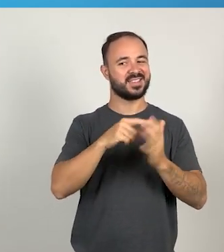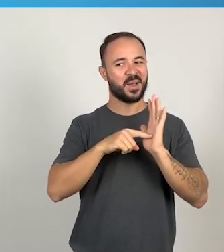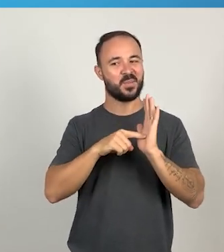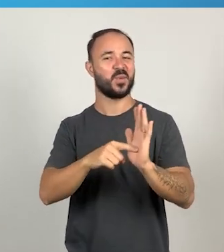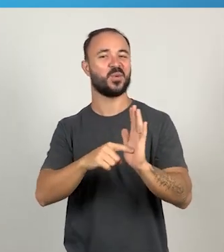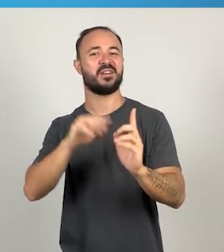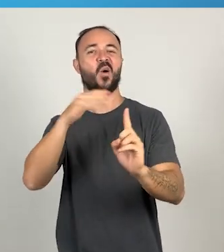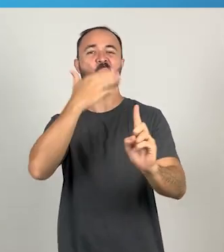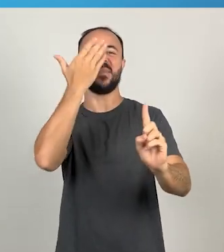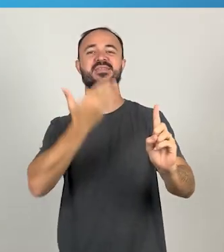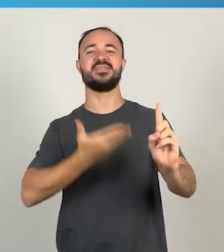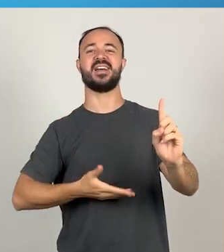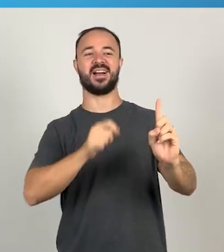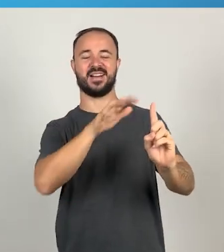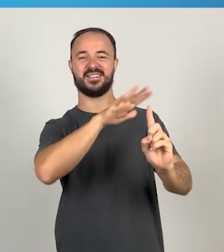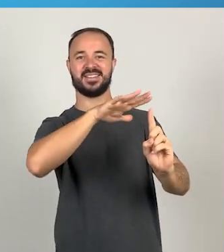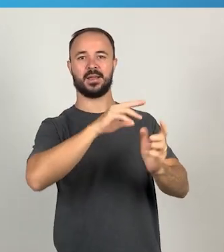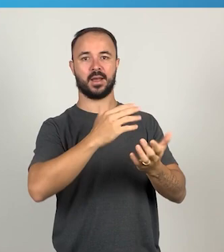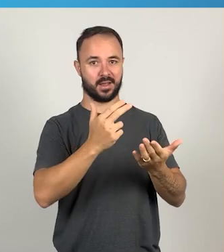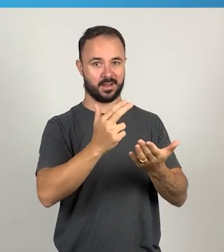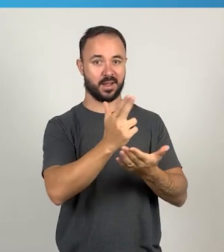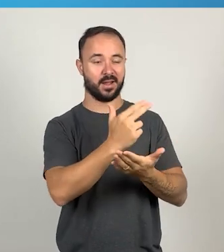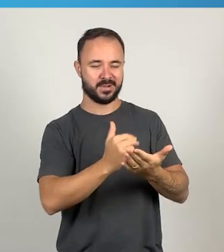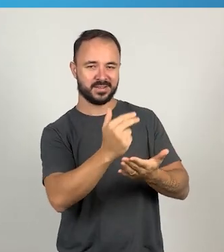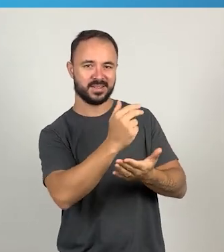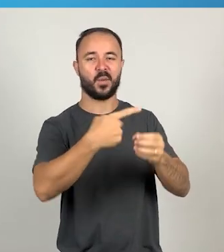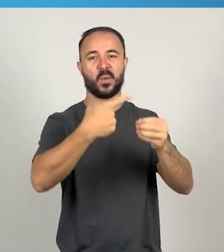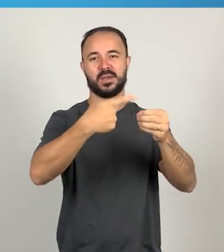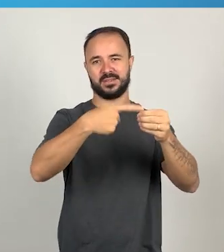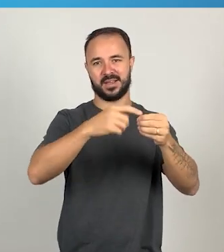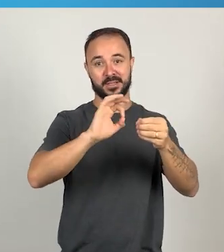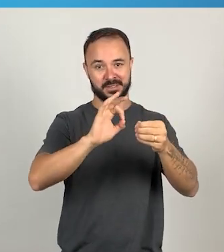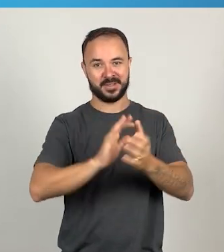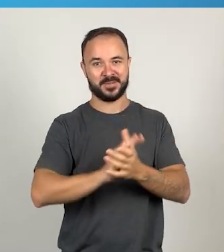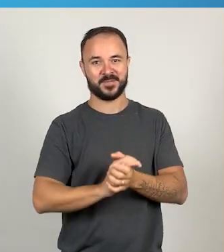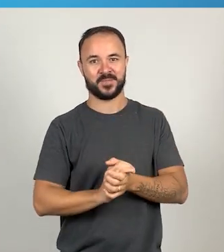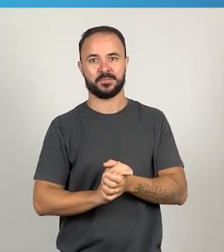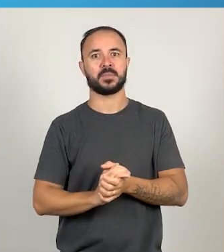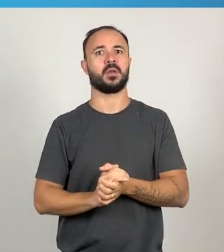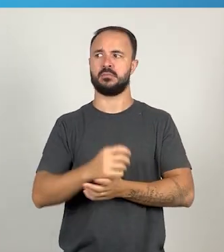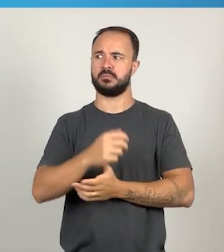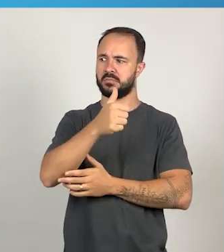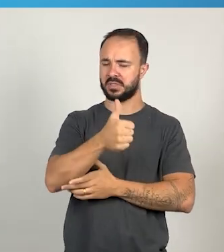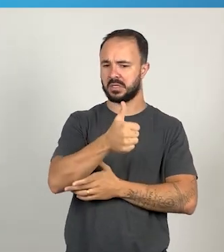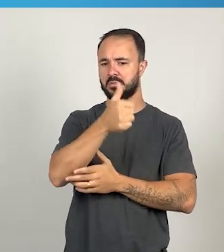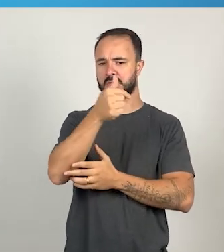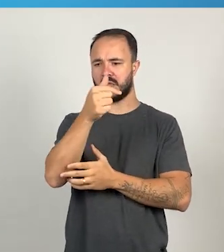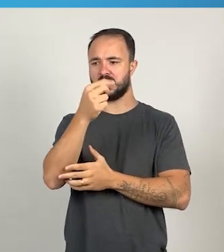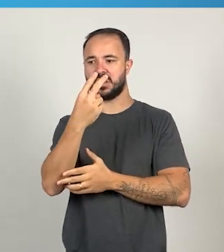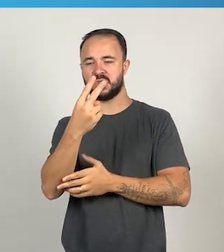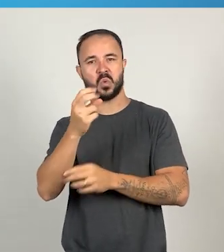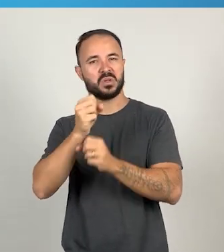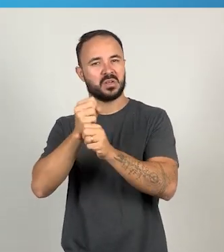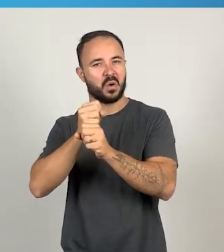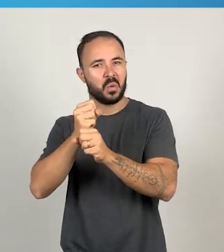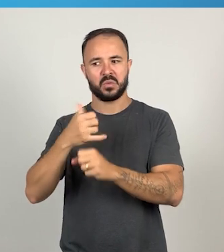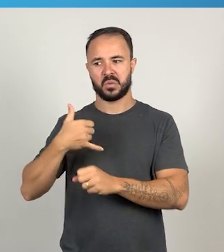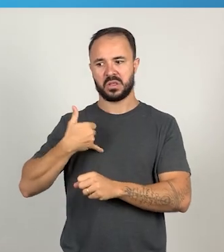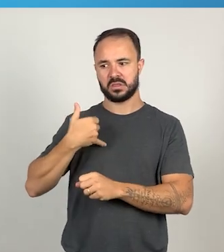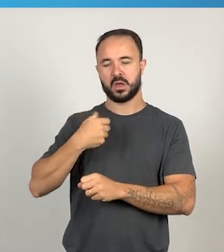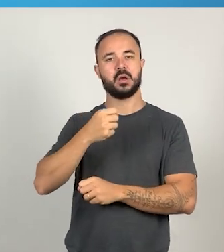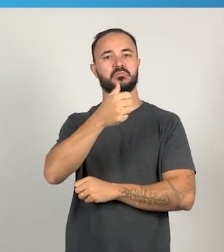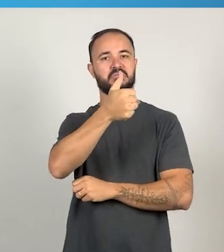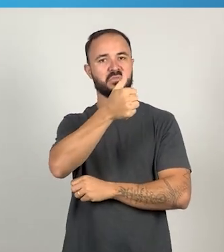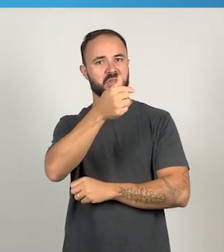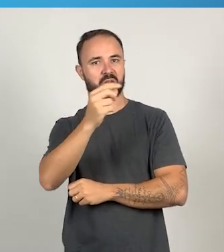com um desenho bem bonito sobre nossa cidade e seus 172 anos. Ao fundo aqui da imagem,